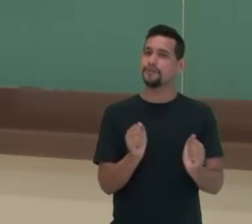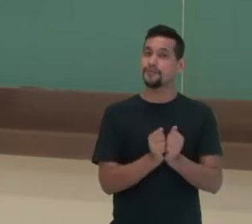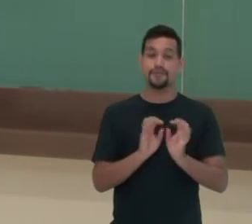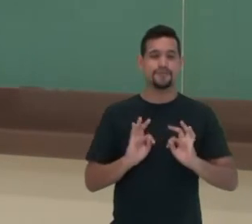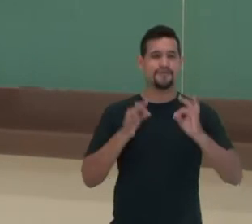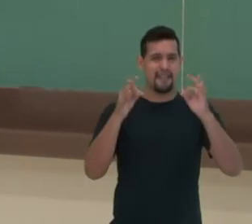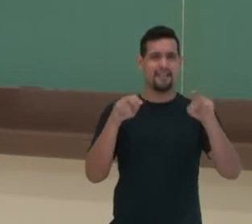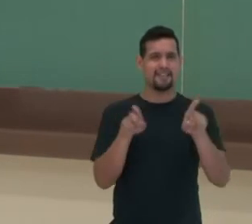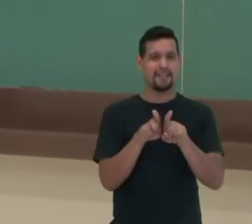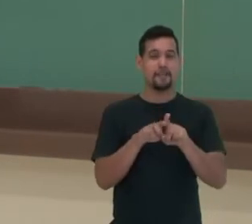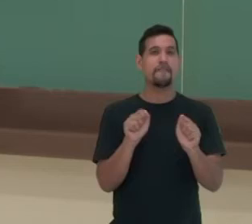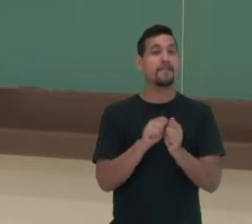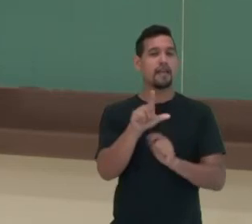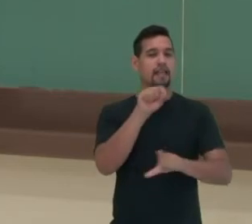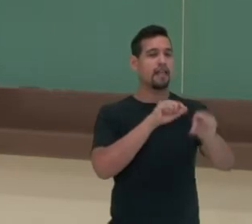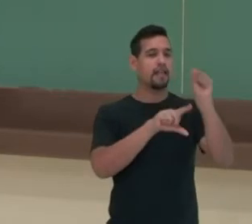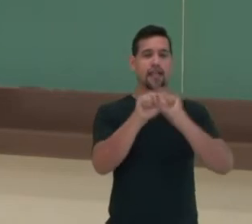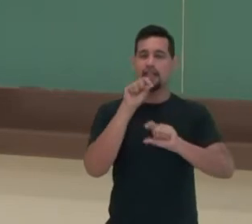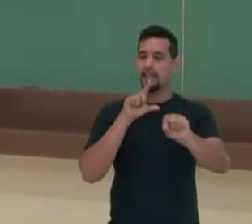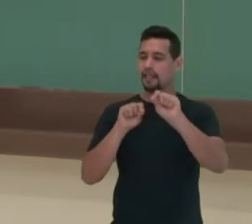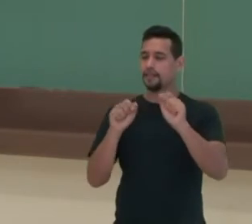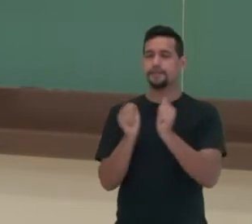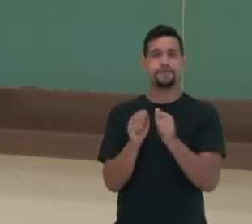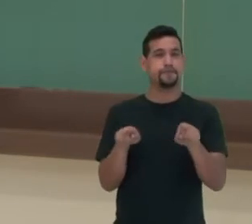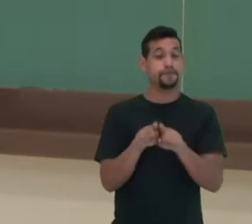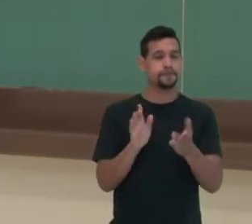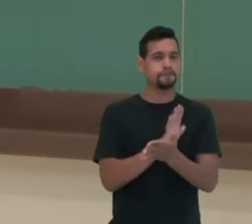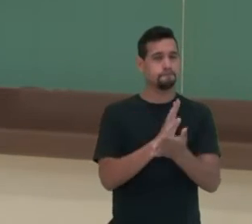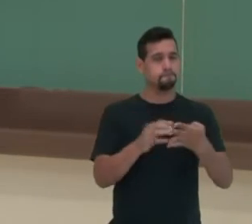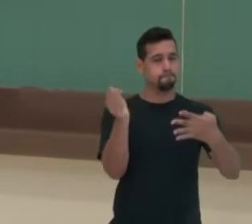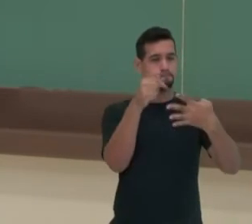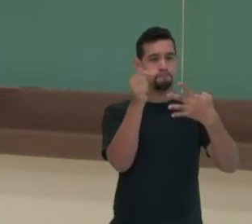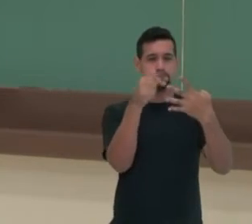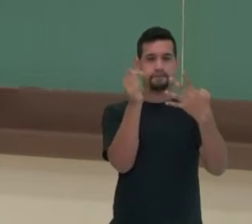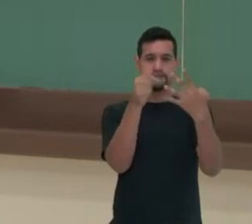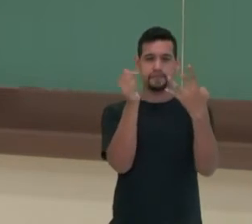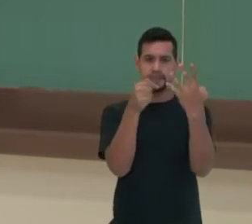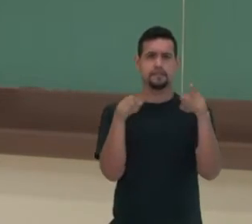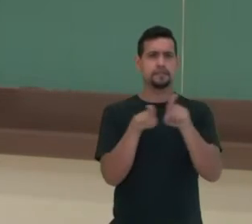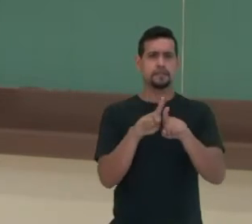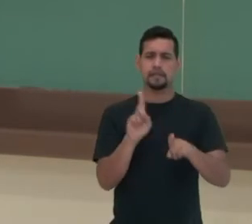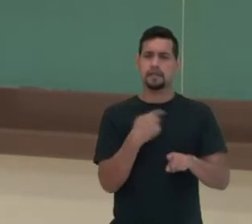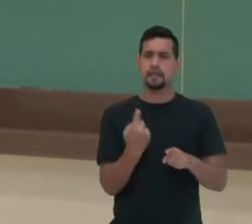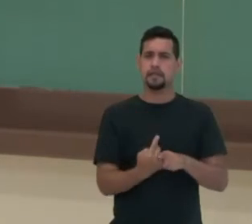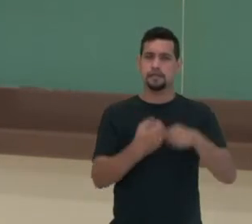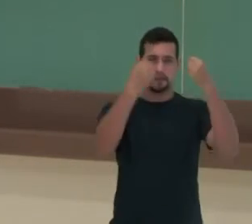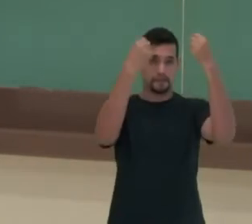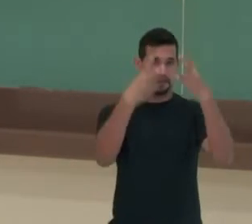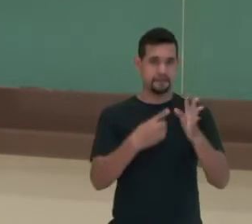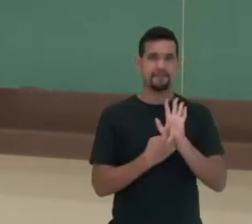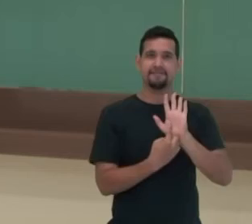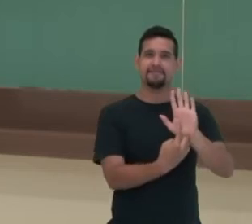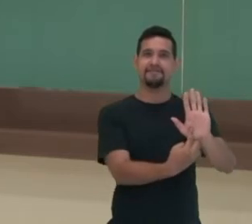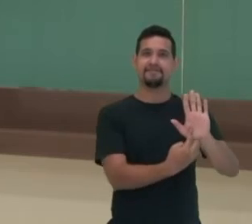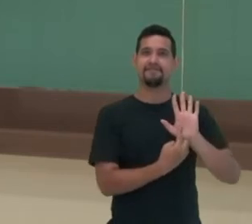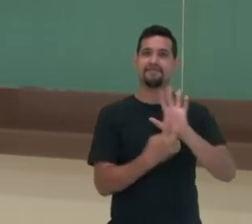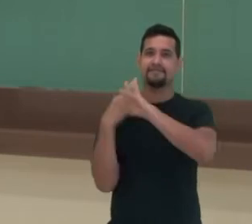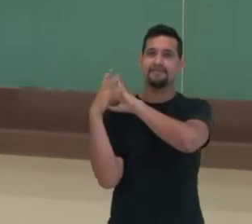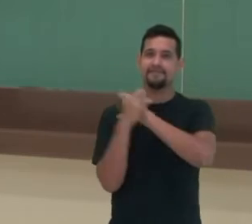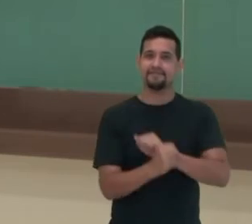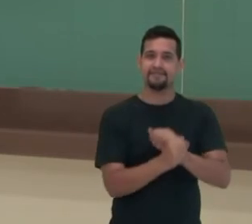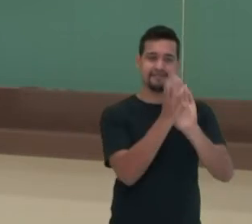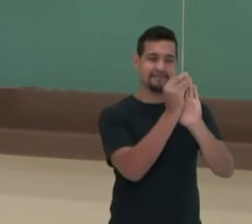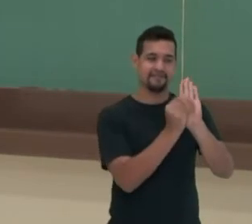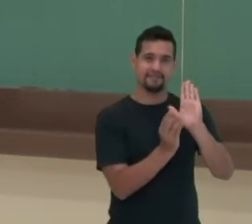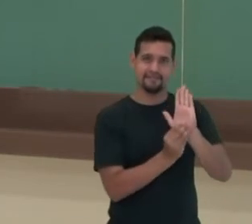técnicos, fizeram uma escolha de alguns pontos para que nós pudéssemos destacar, retomar o